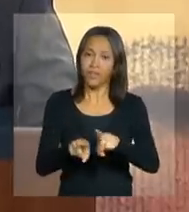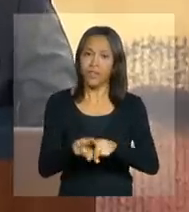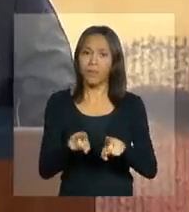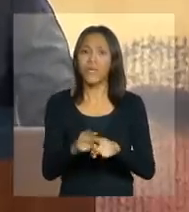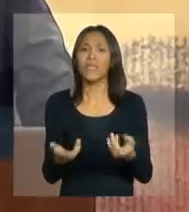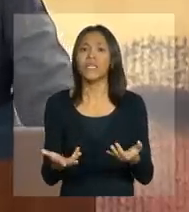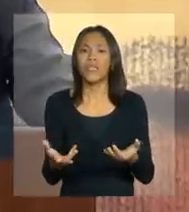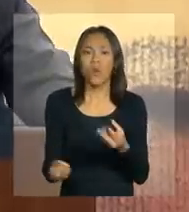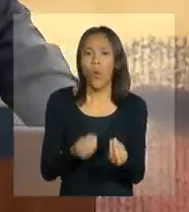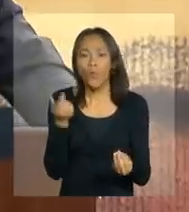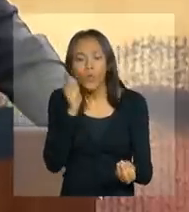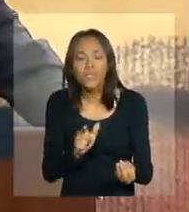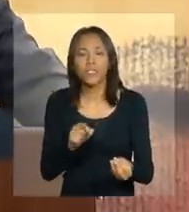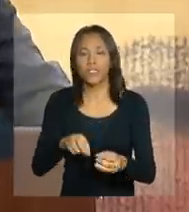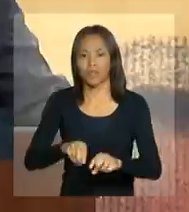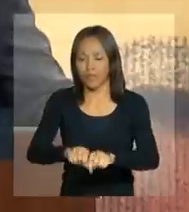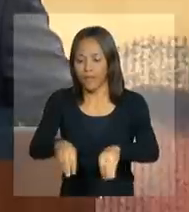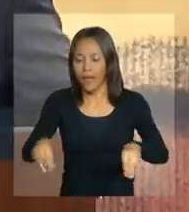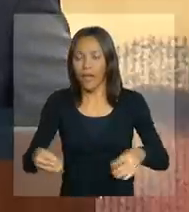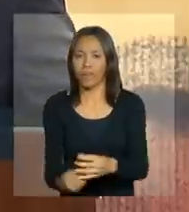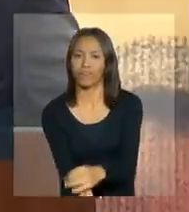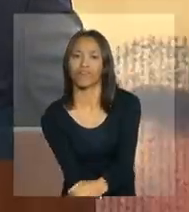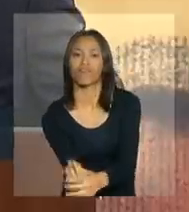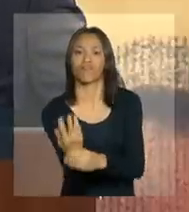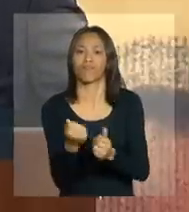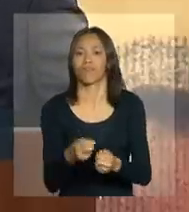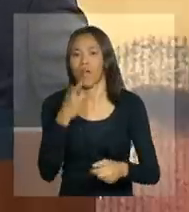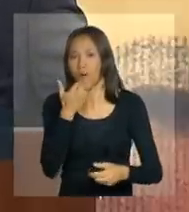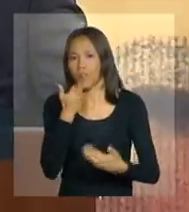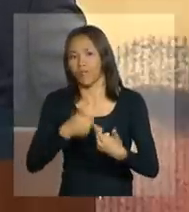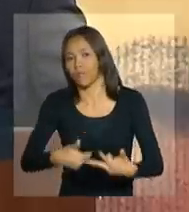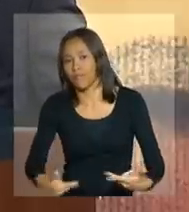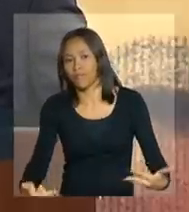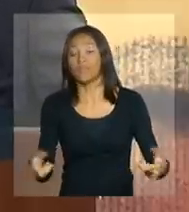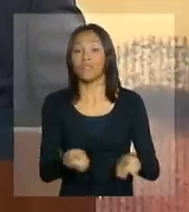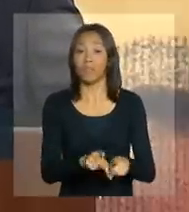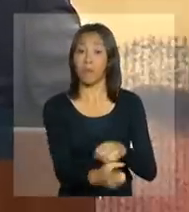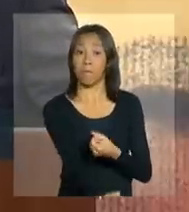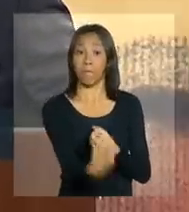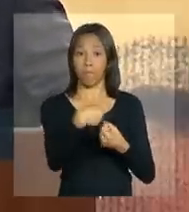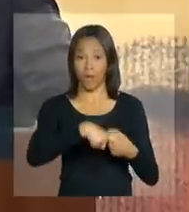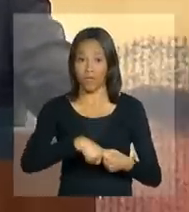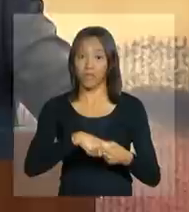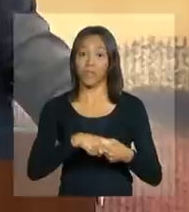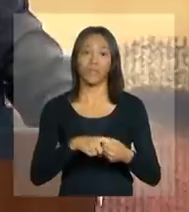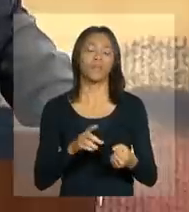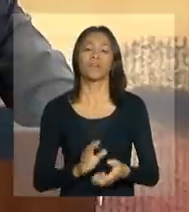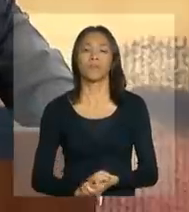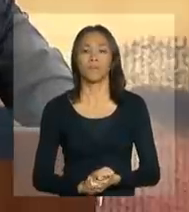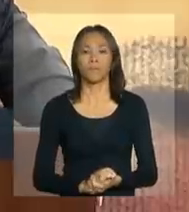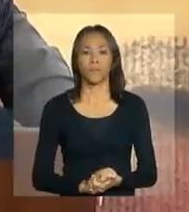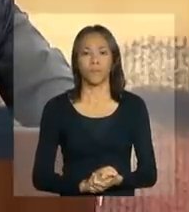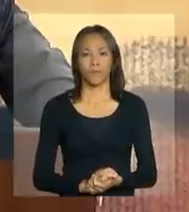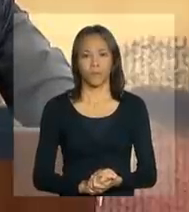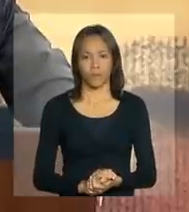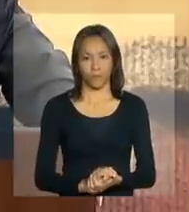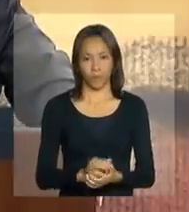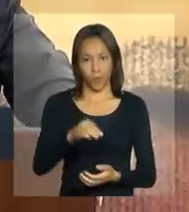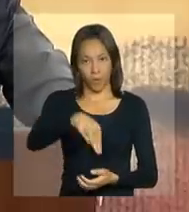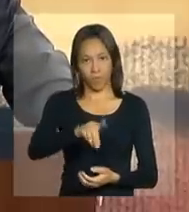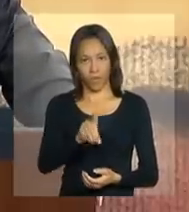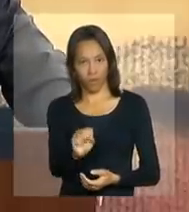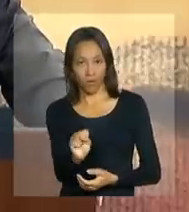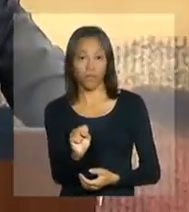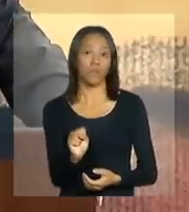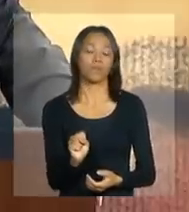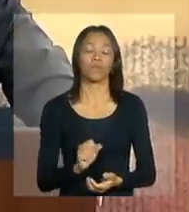e fazemos isso através do INCRA e numa grande parceria também com o Ministério do Desenvolvimento Social no que diz respeito